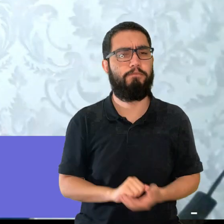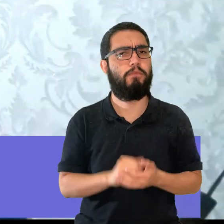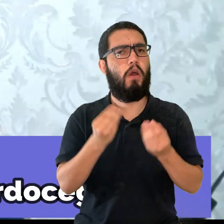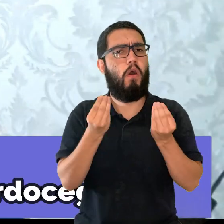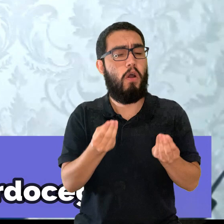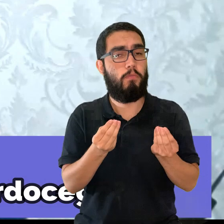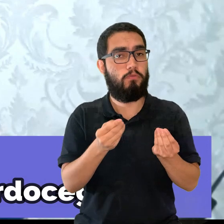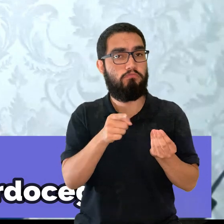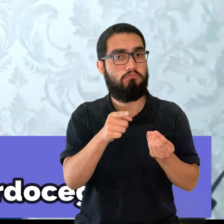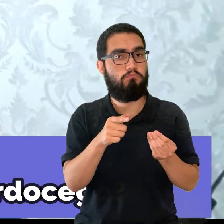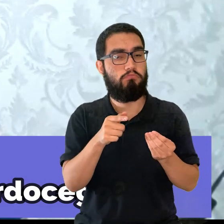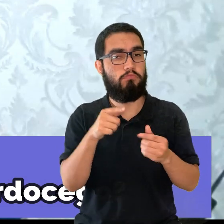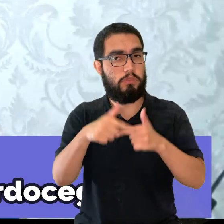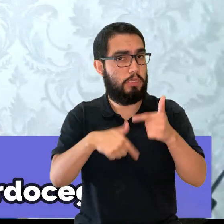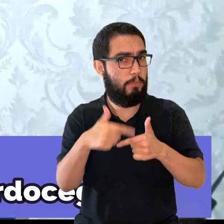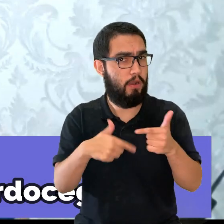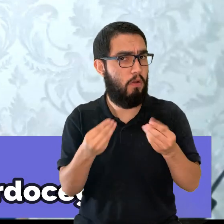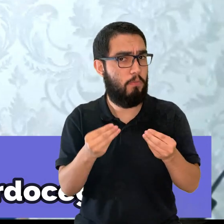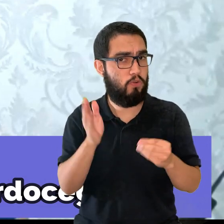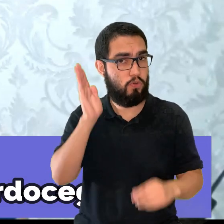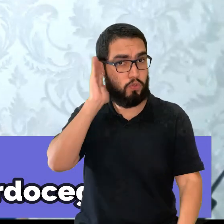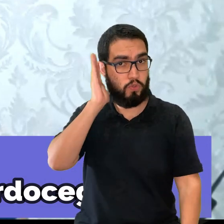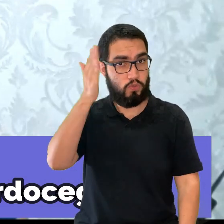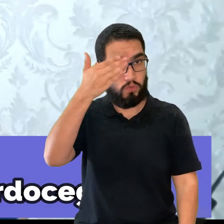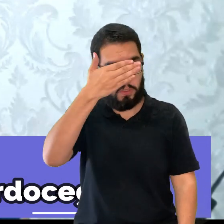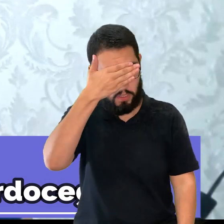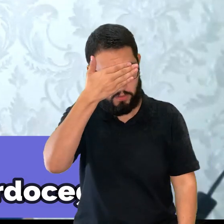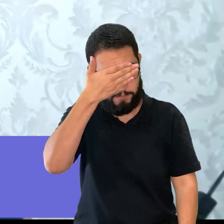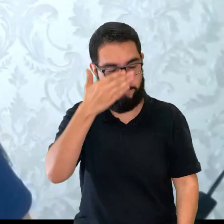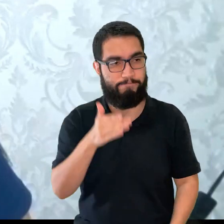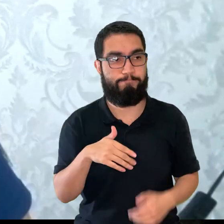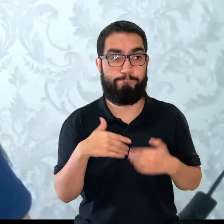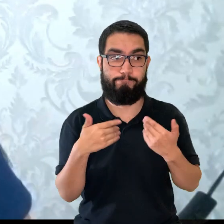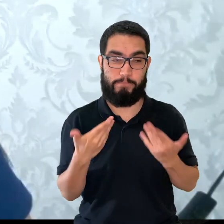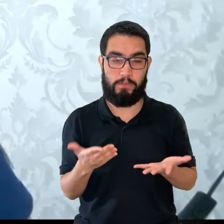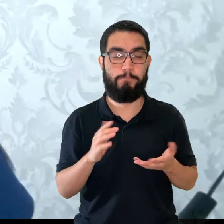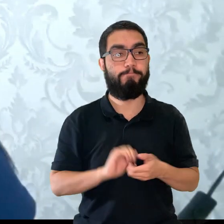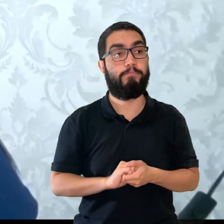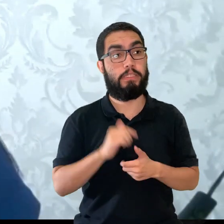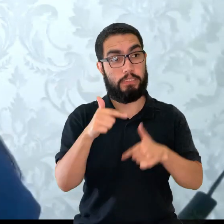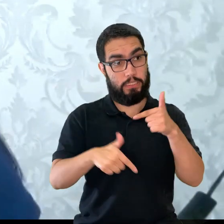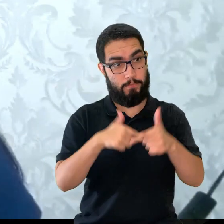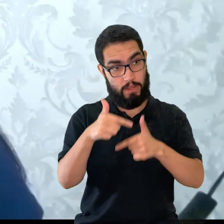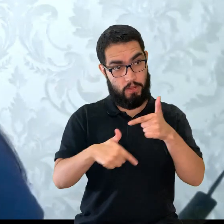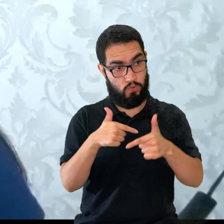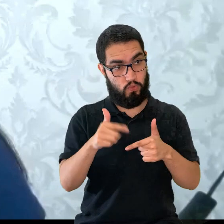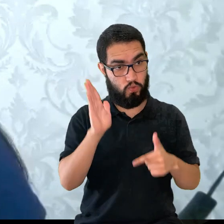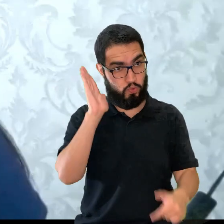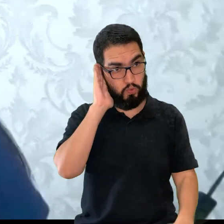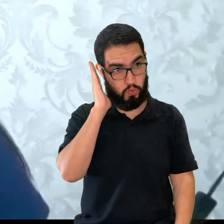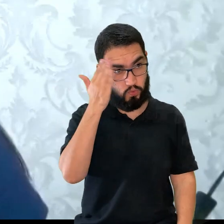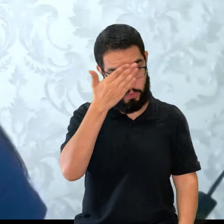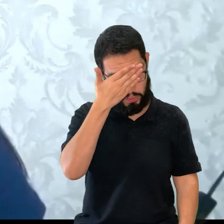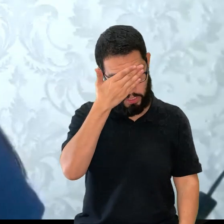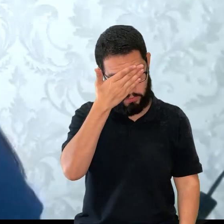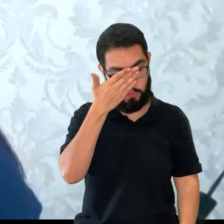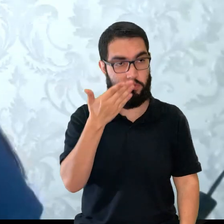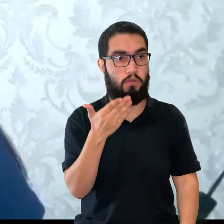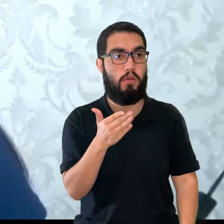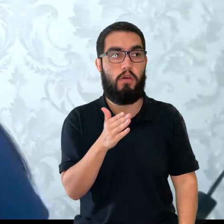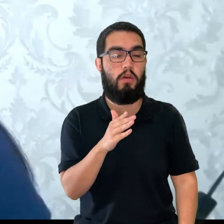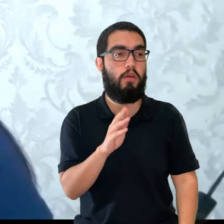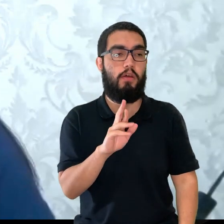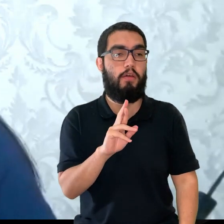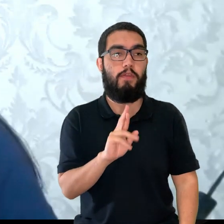vocês trabalham com surdo cego? Então, Silvana, para se trabalhar com surdo cego, nem